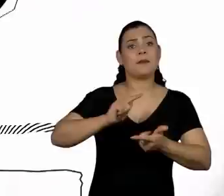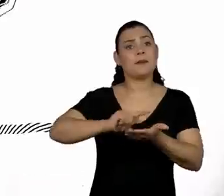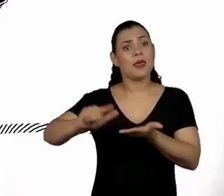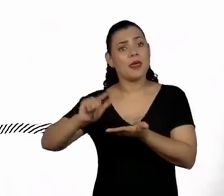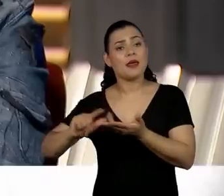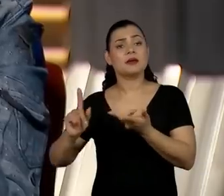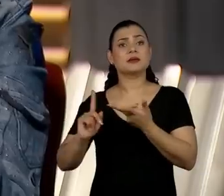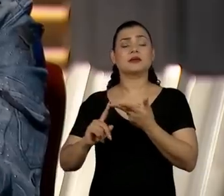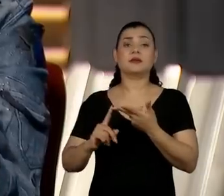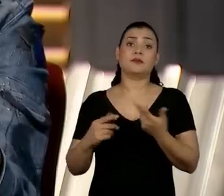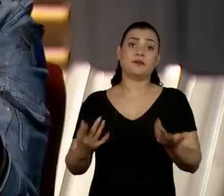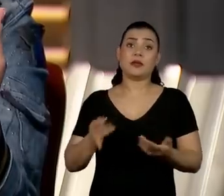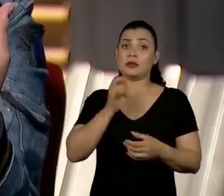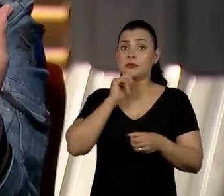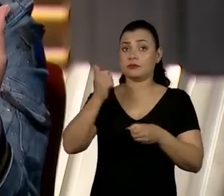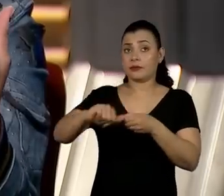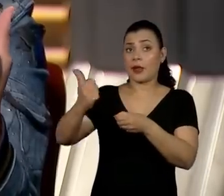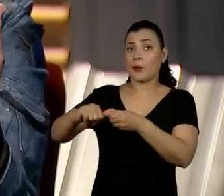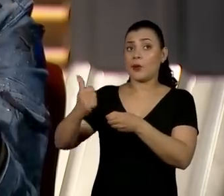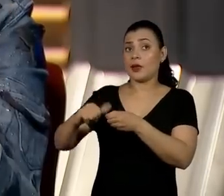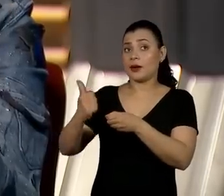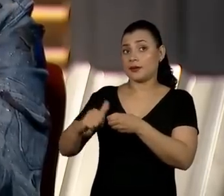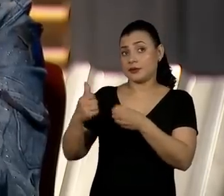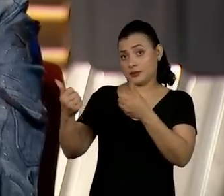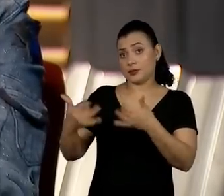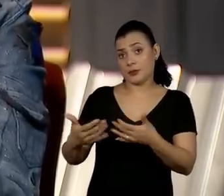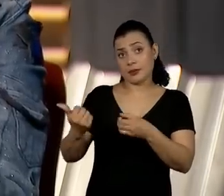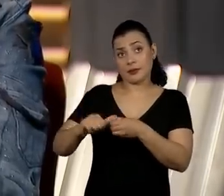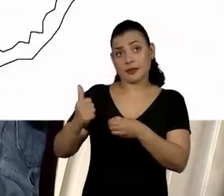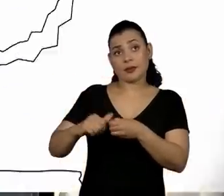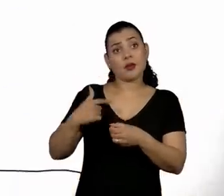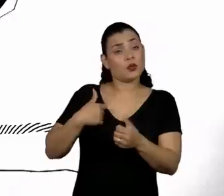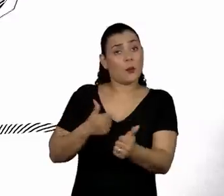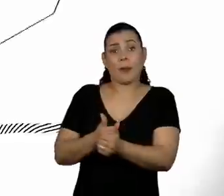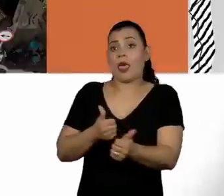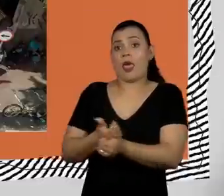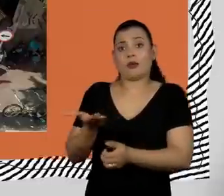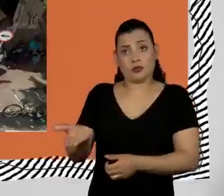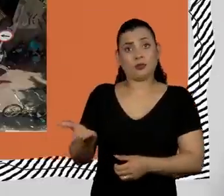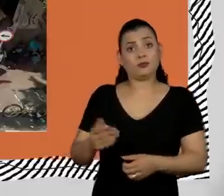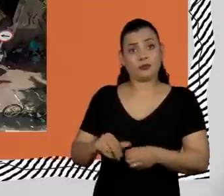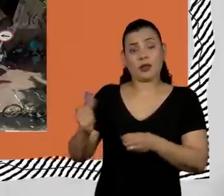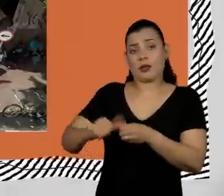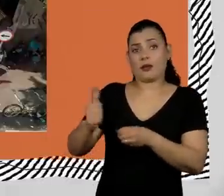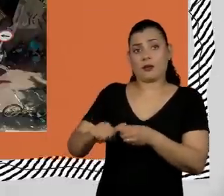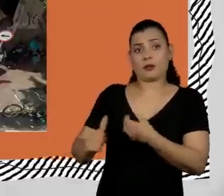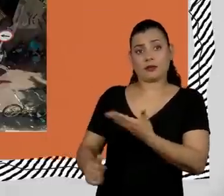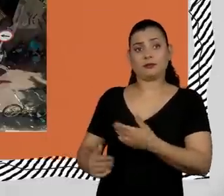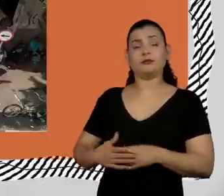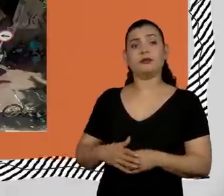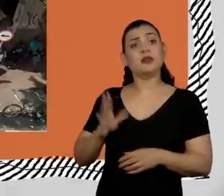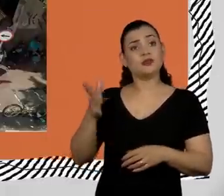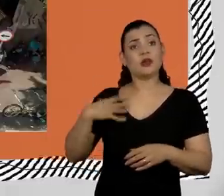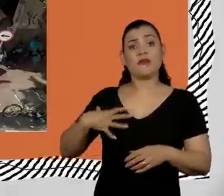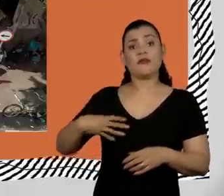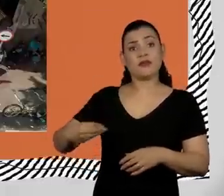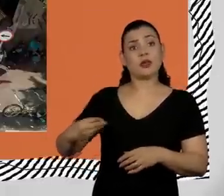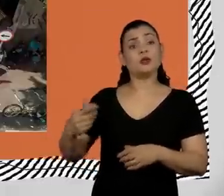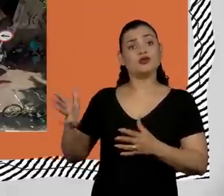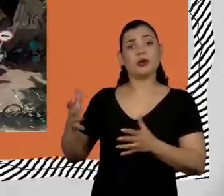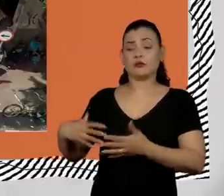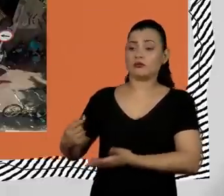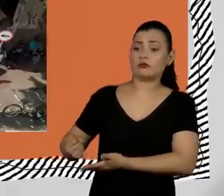por exemplo a cracolândia né Vamos falar eu tô ali muito próximo eu já peguei os meus filhos